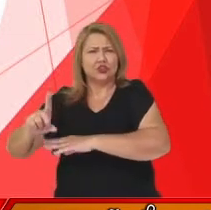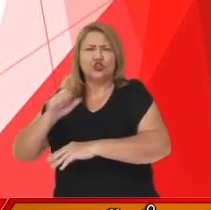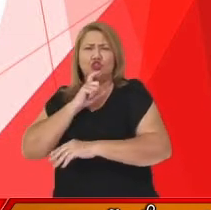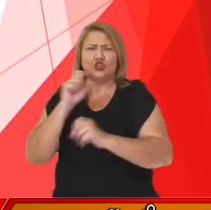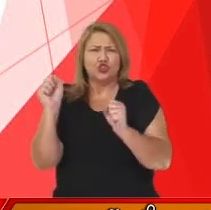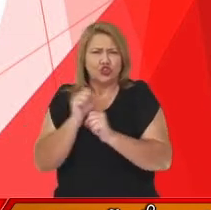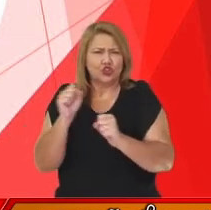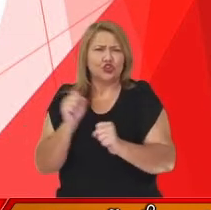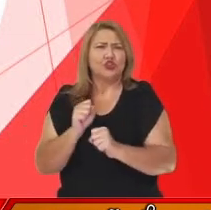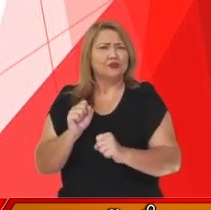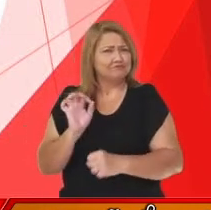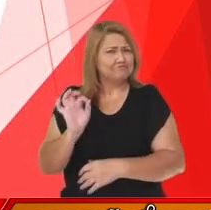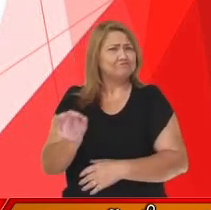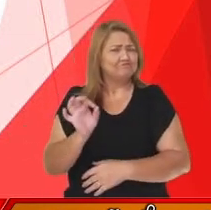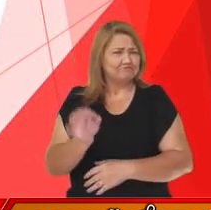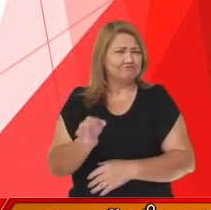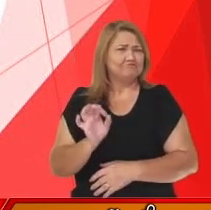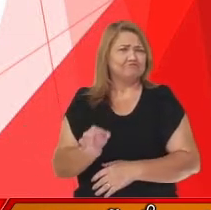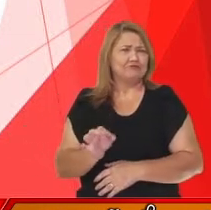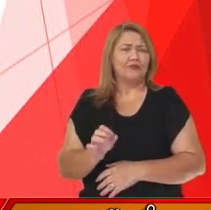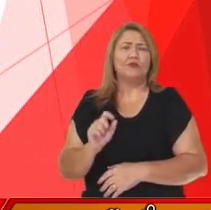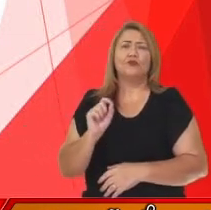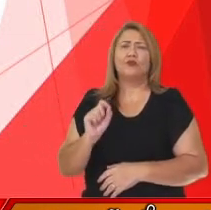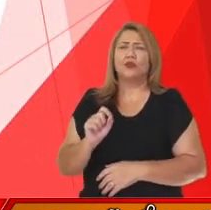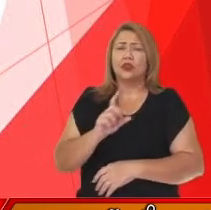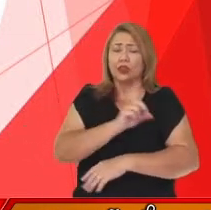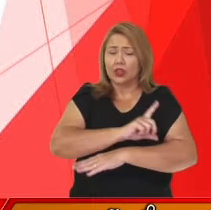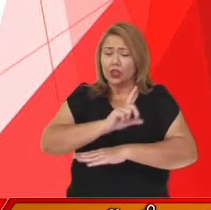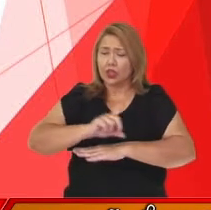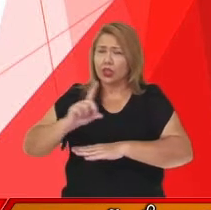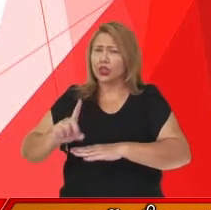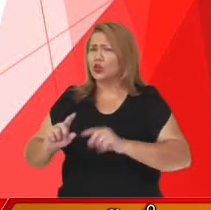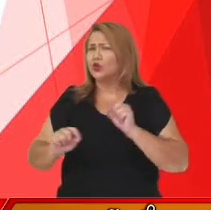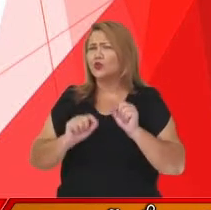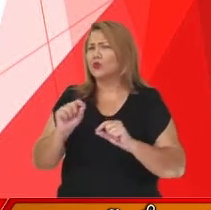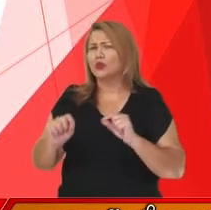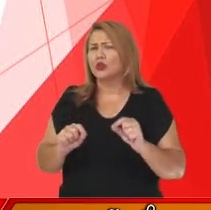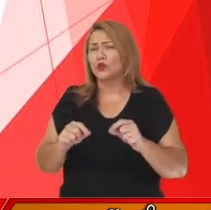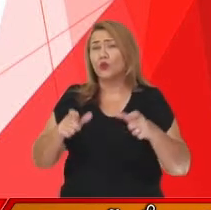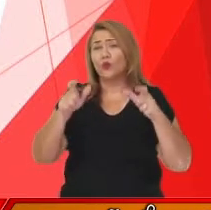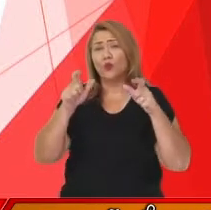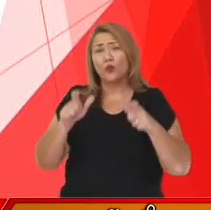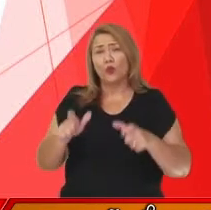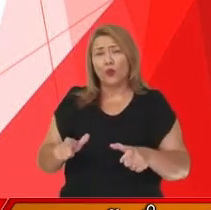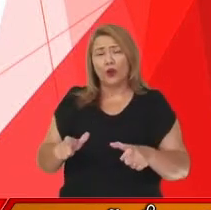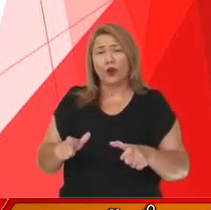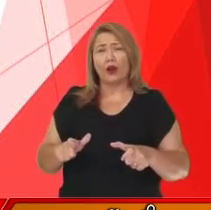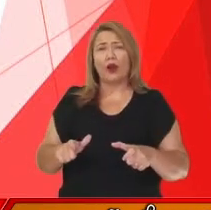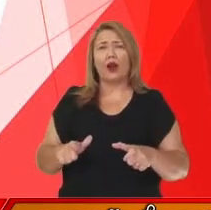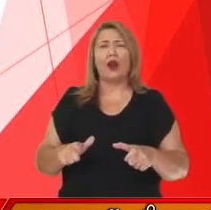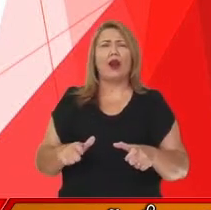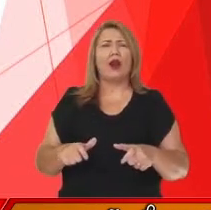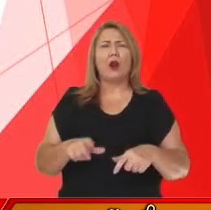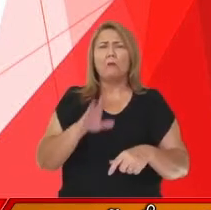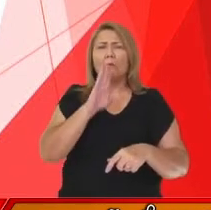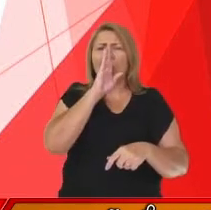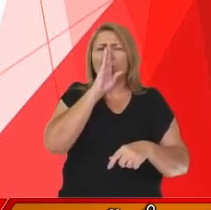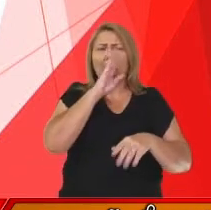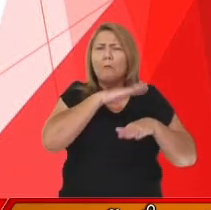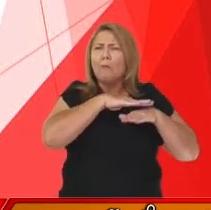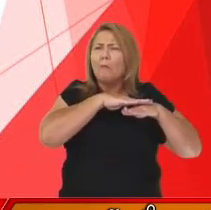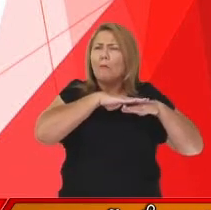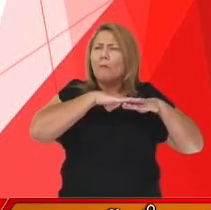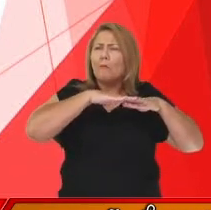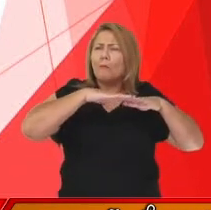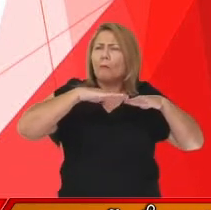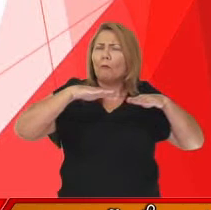gelados considerando que o deserto é definido como um lugar inóspito o que